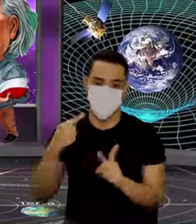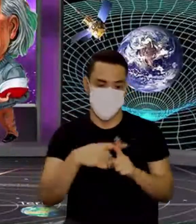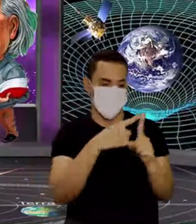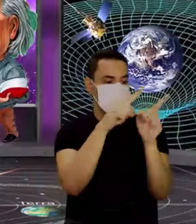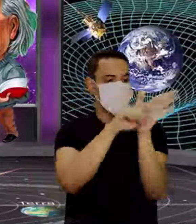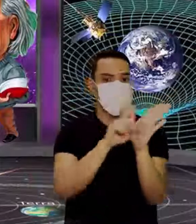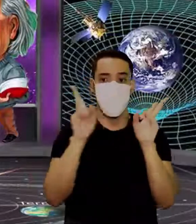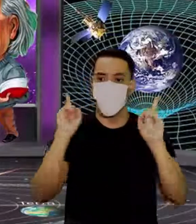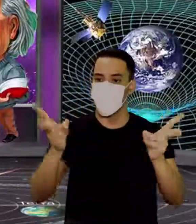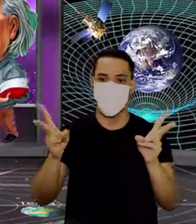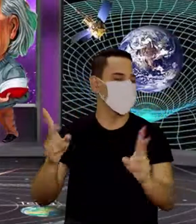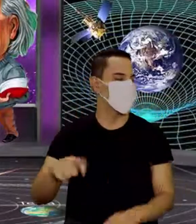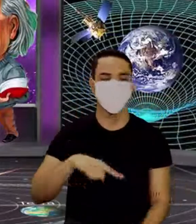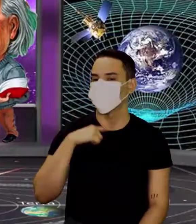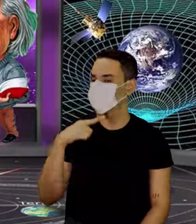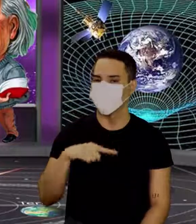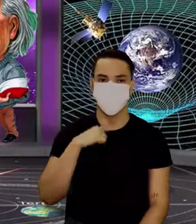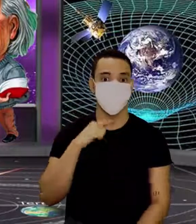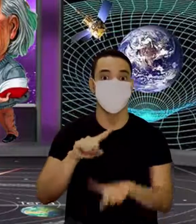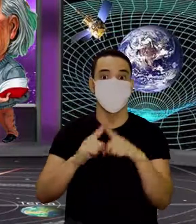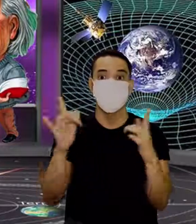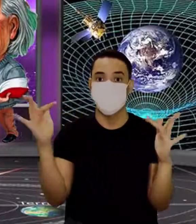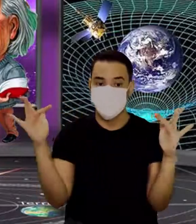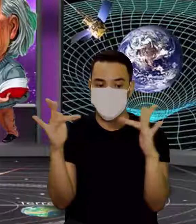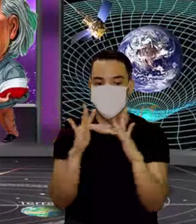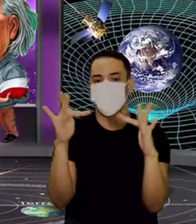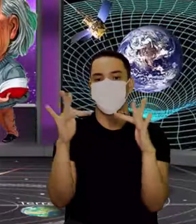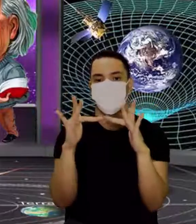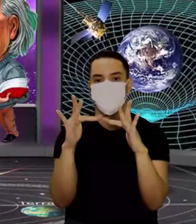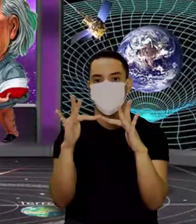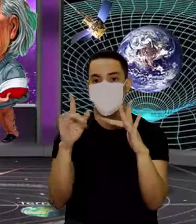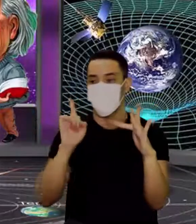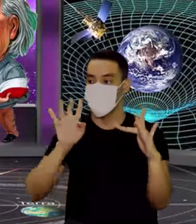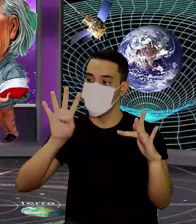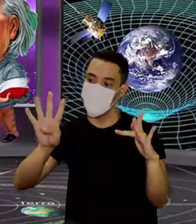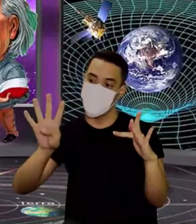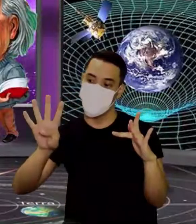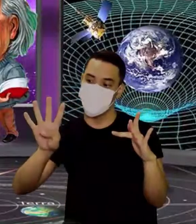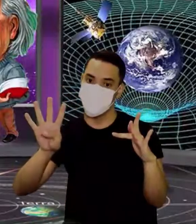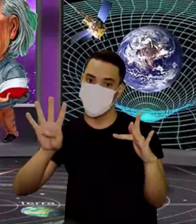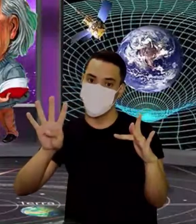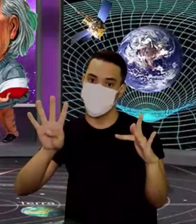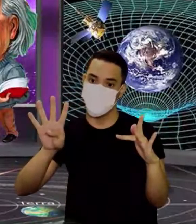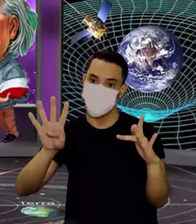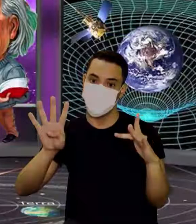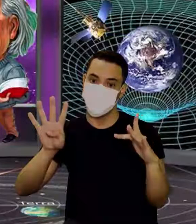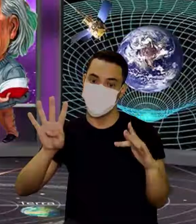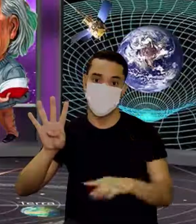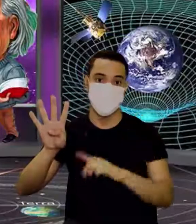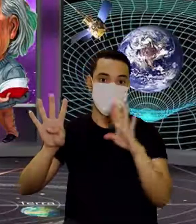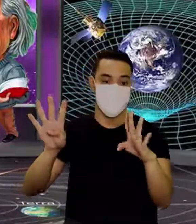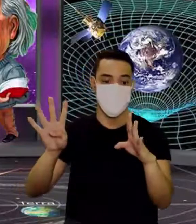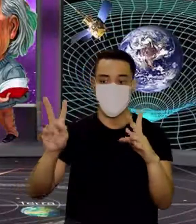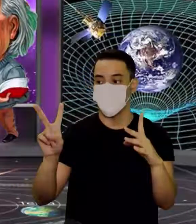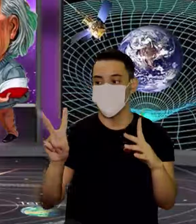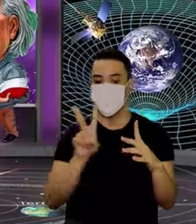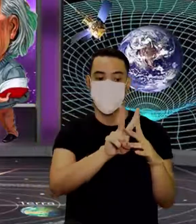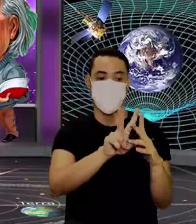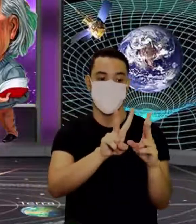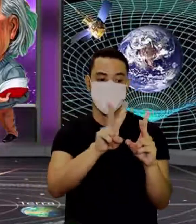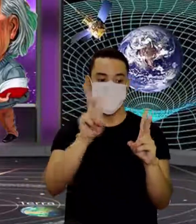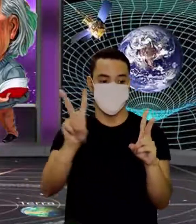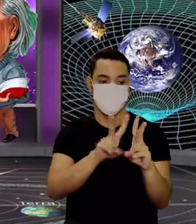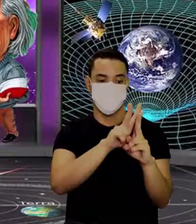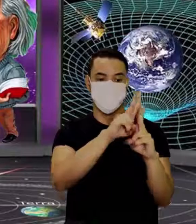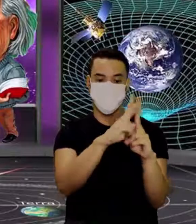negativa. Tocou, o que, que acontece? Se esse aqui tinha quatro elétrons sobrando, ele vai passar dois para um, dois